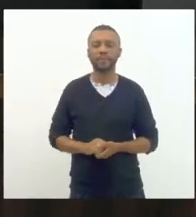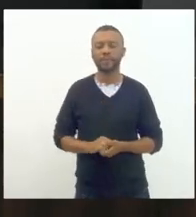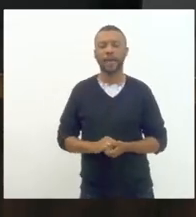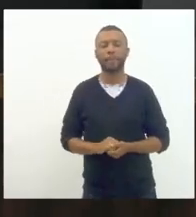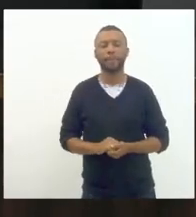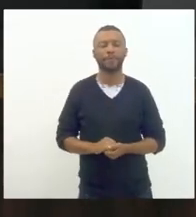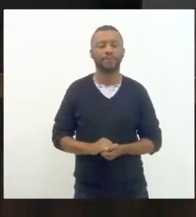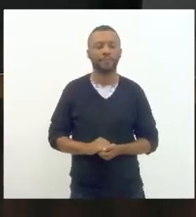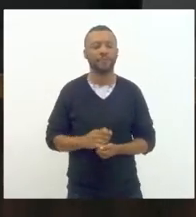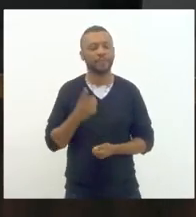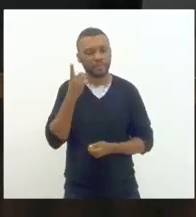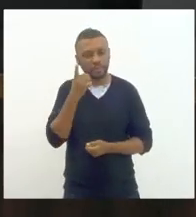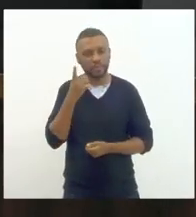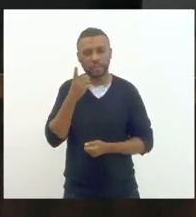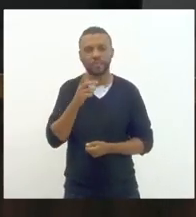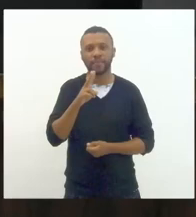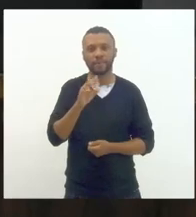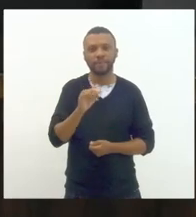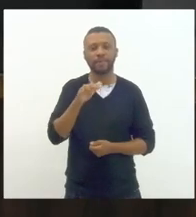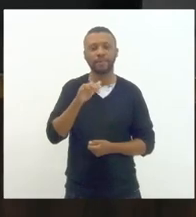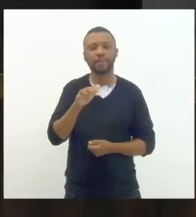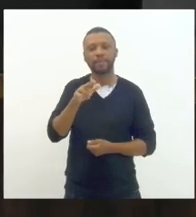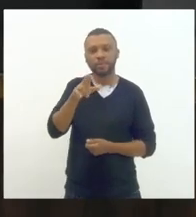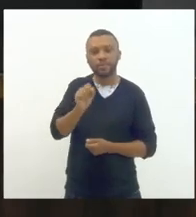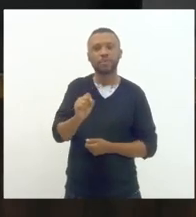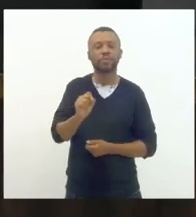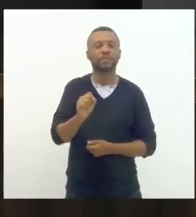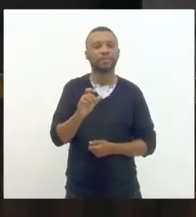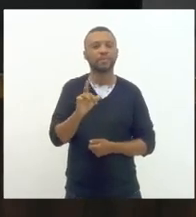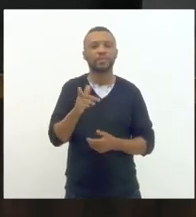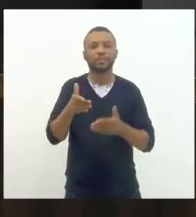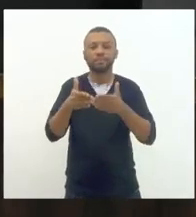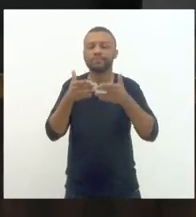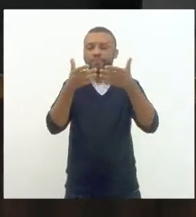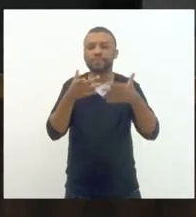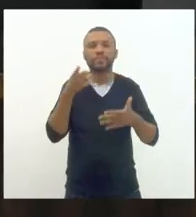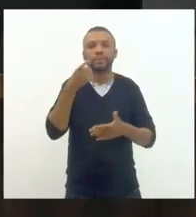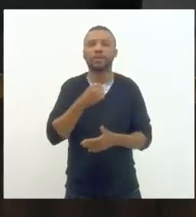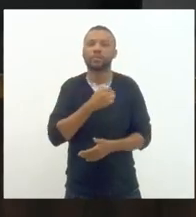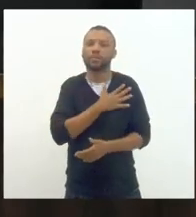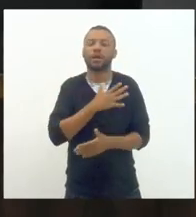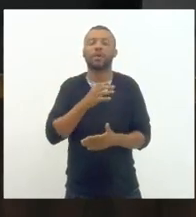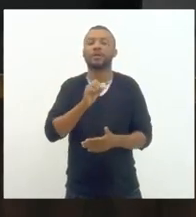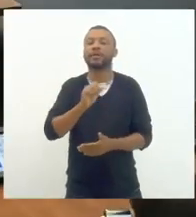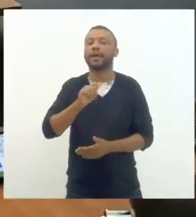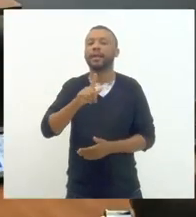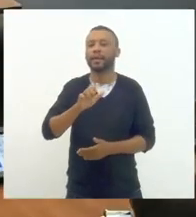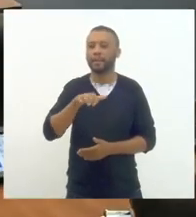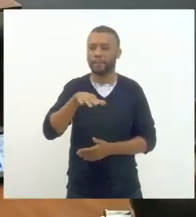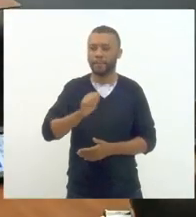Deputado Marcos Vinícius. Deputado Marcos Vinícius. Questão de ordem, deputado Coronel Salema.